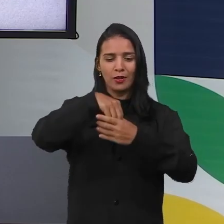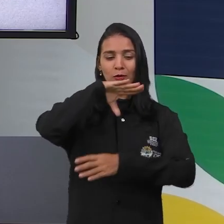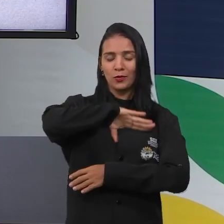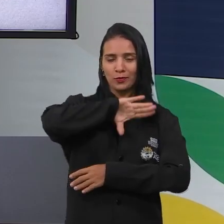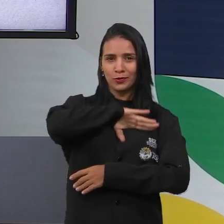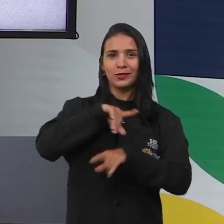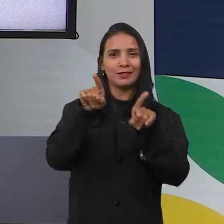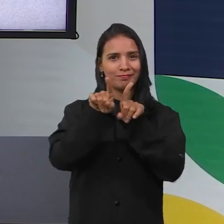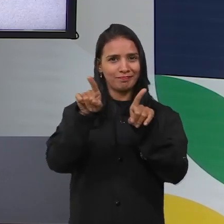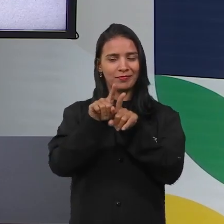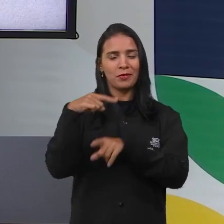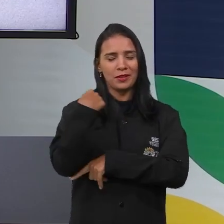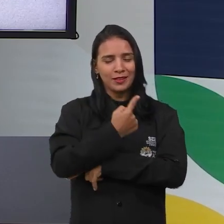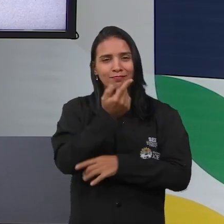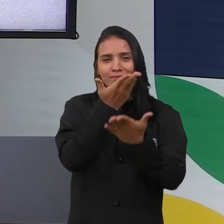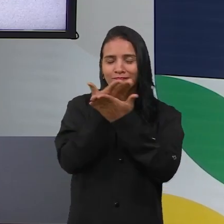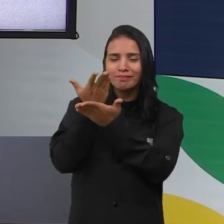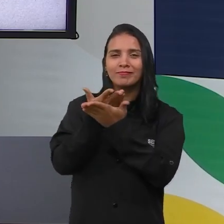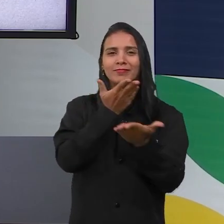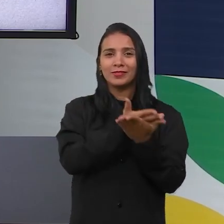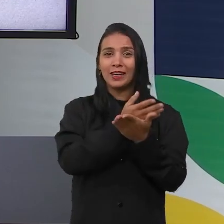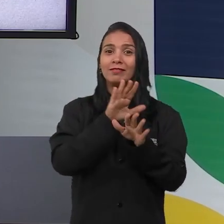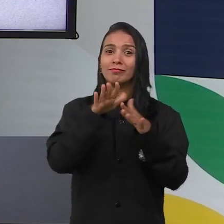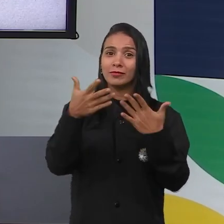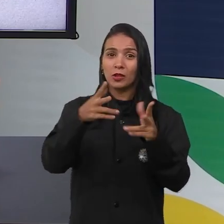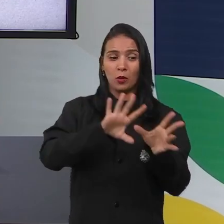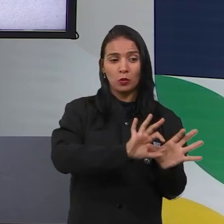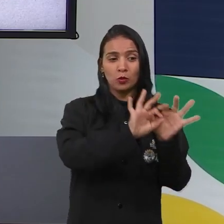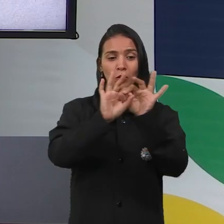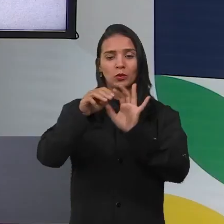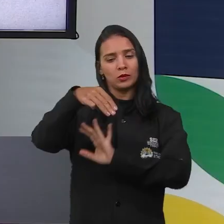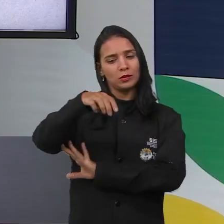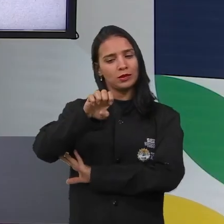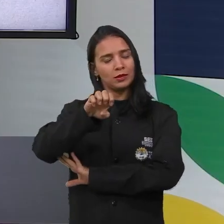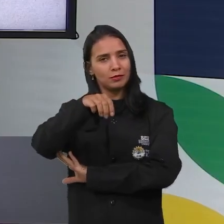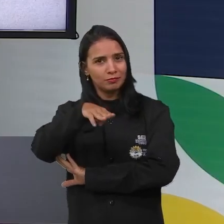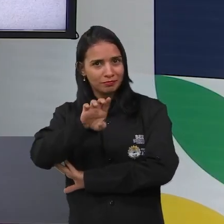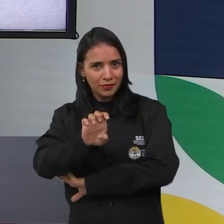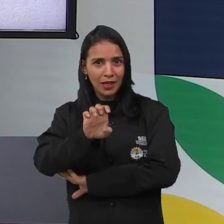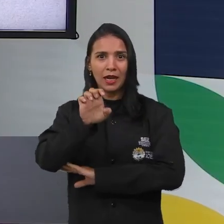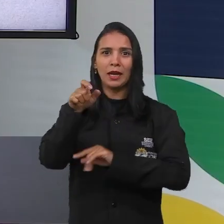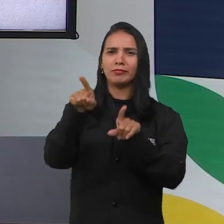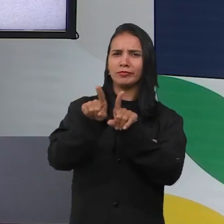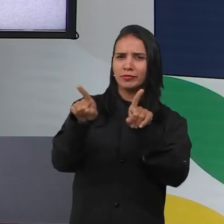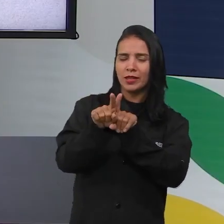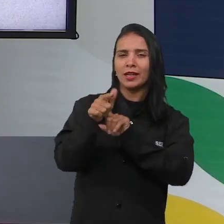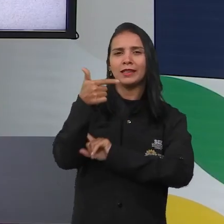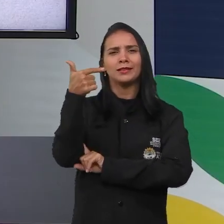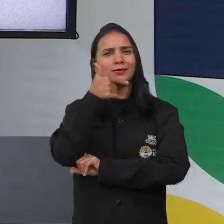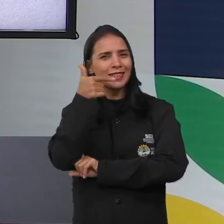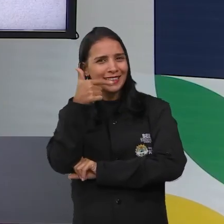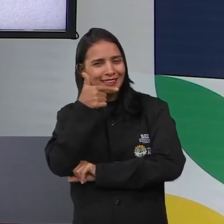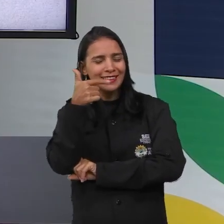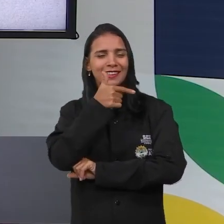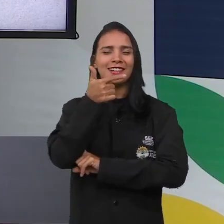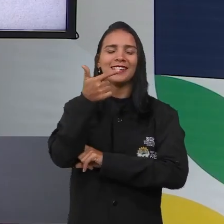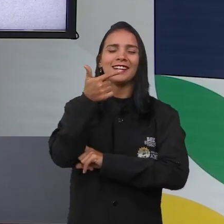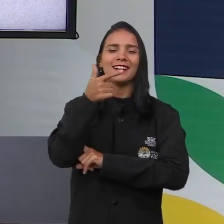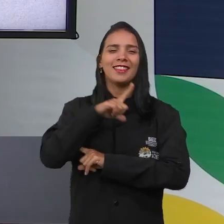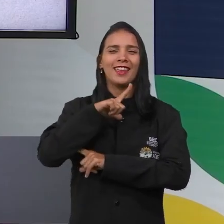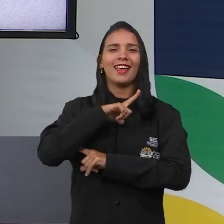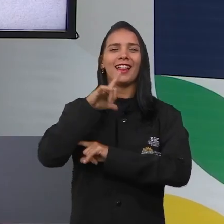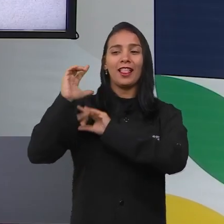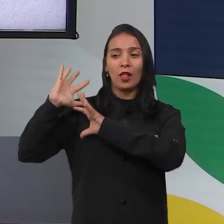esse gênero. Então, lá nos memes, nesses trocadilhos, em piadas, nesse humor, carrega-se um humor